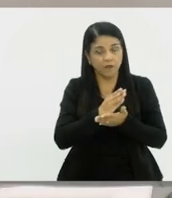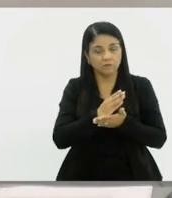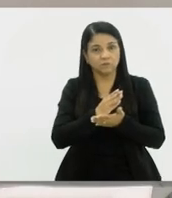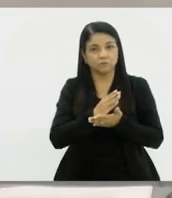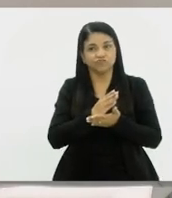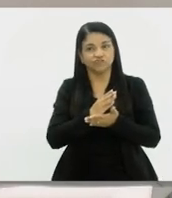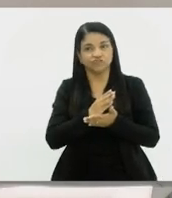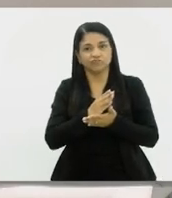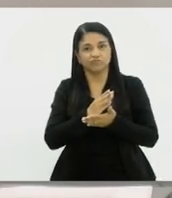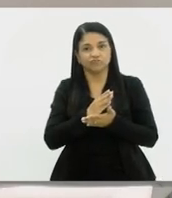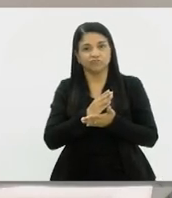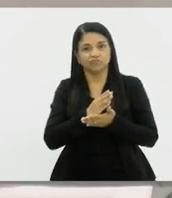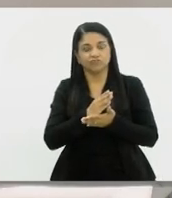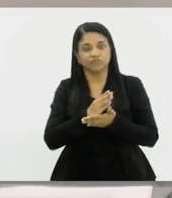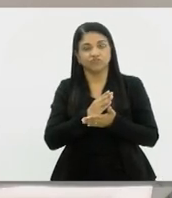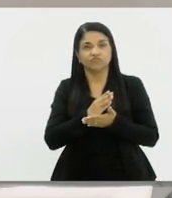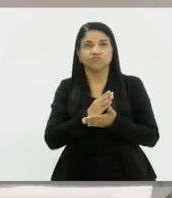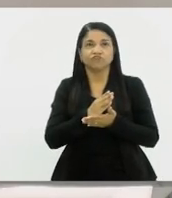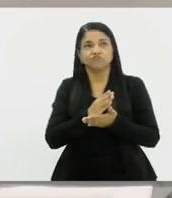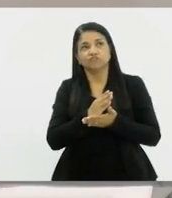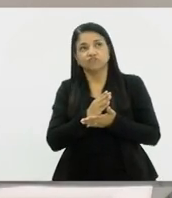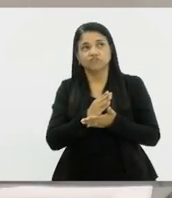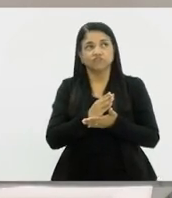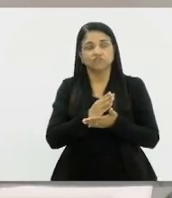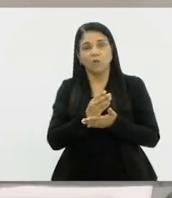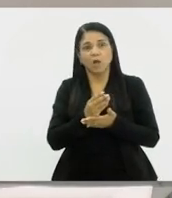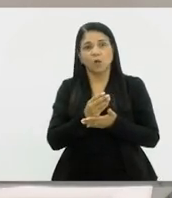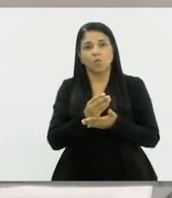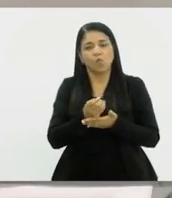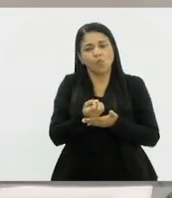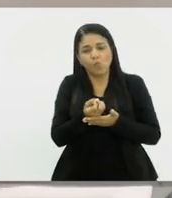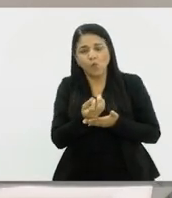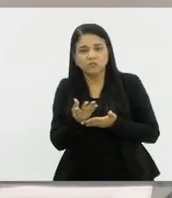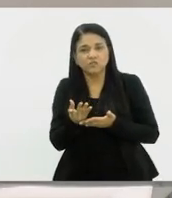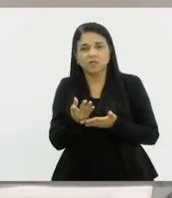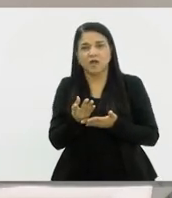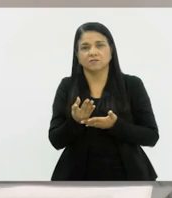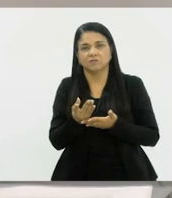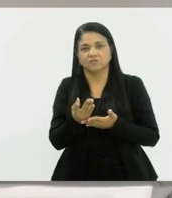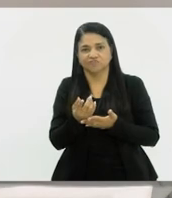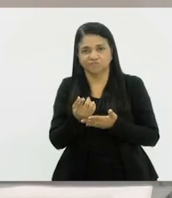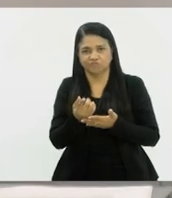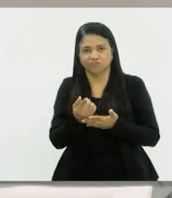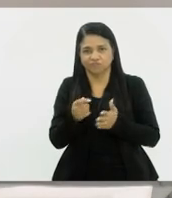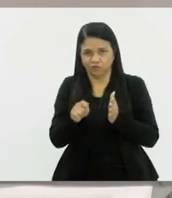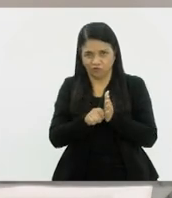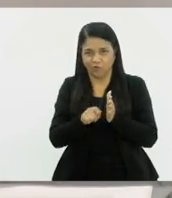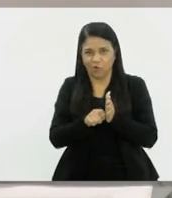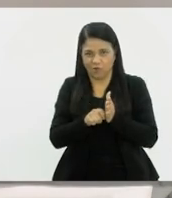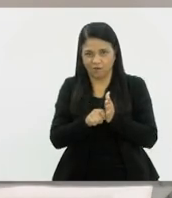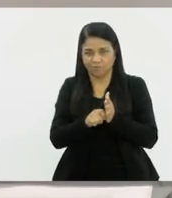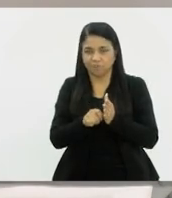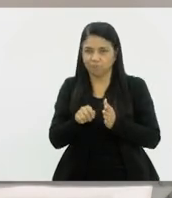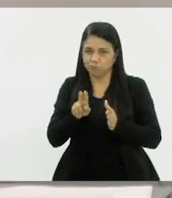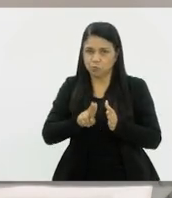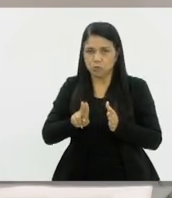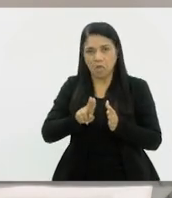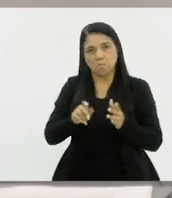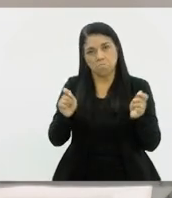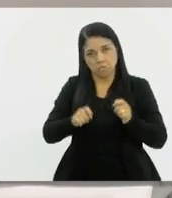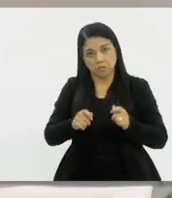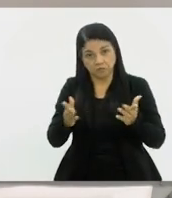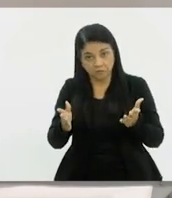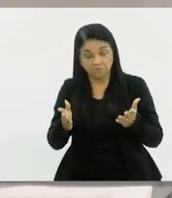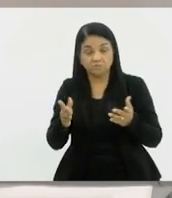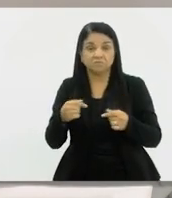patamar de distinção E é claro que no fundo é é não deveria ser só isso a